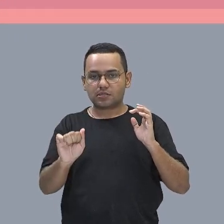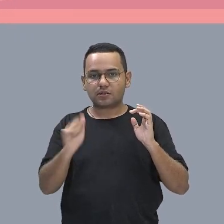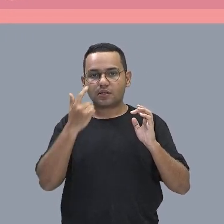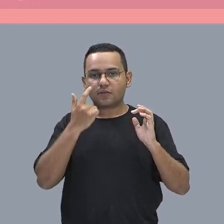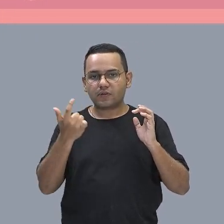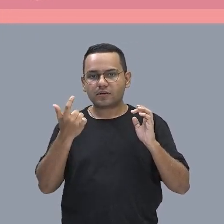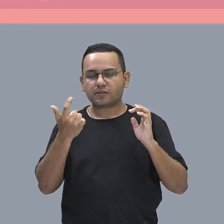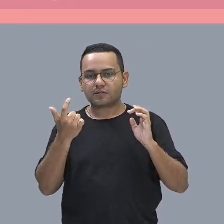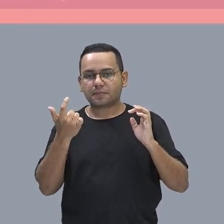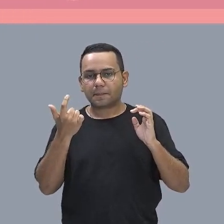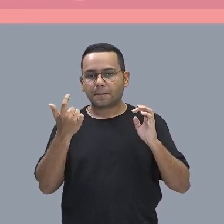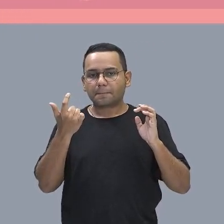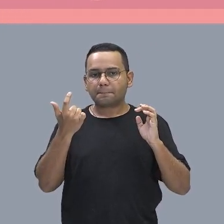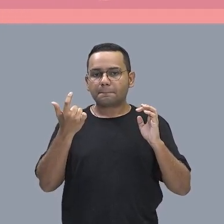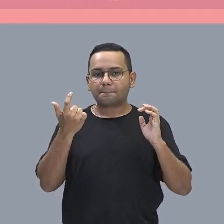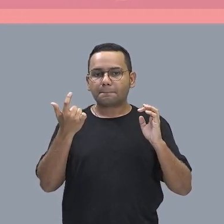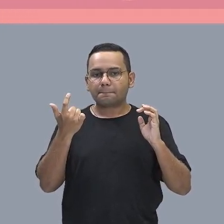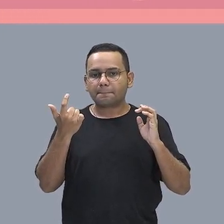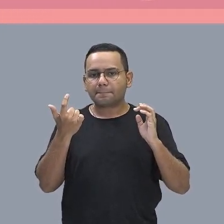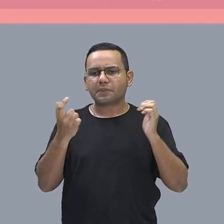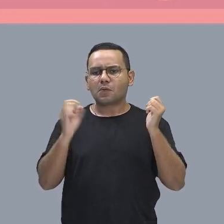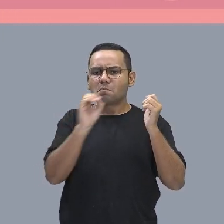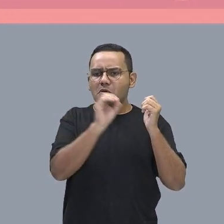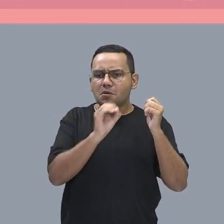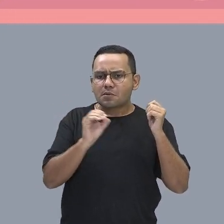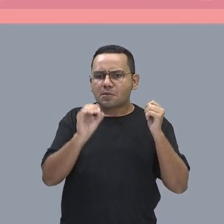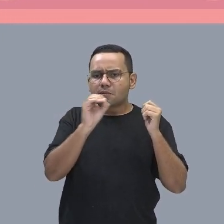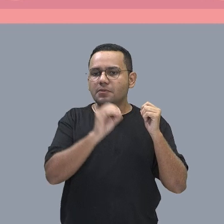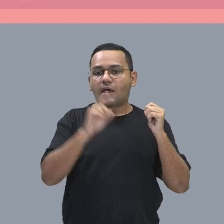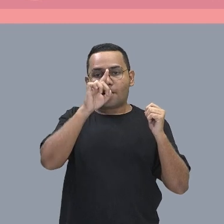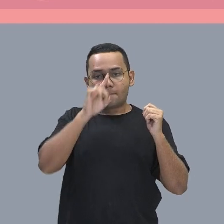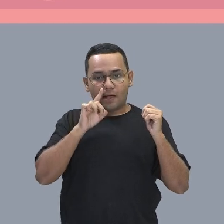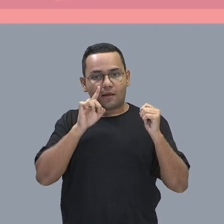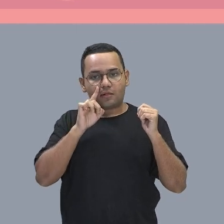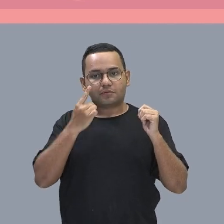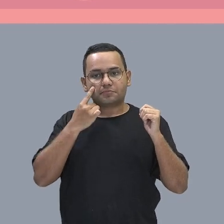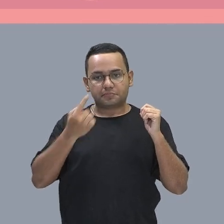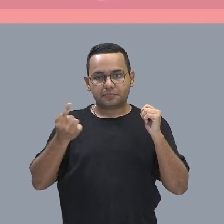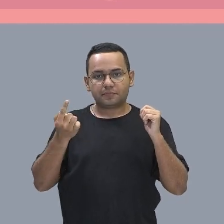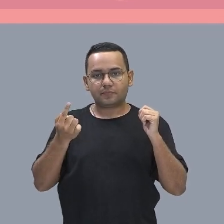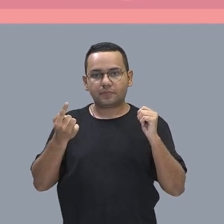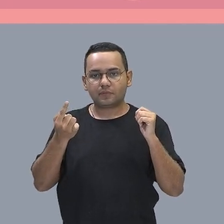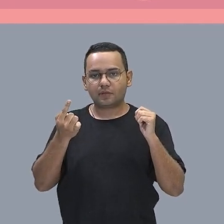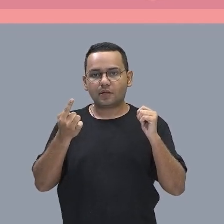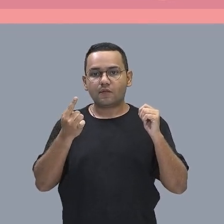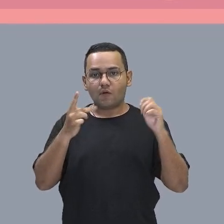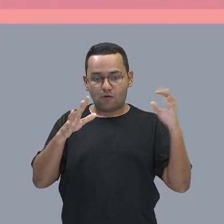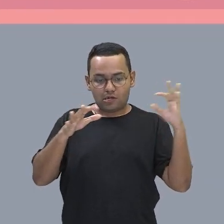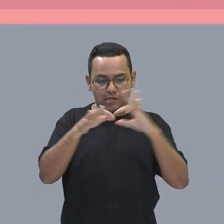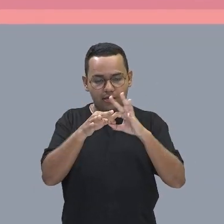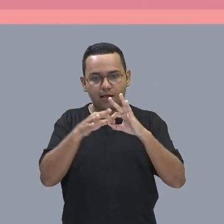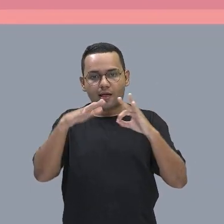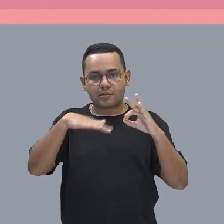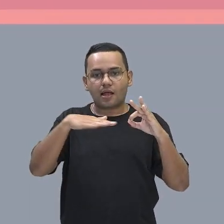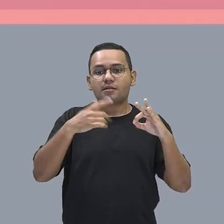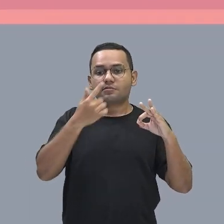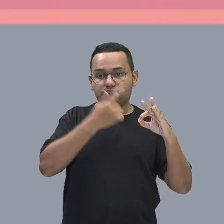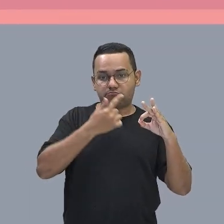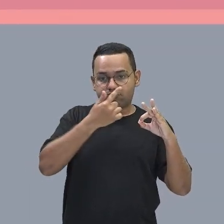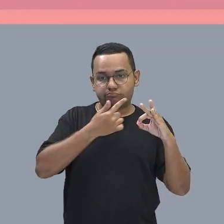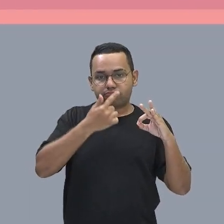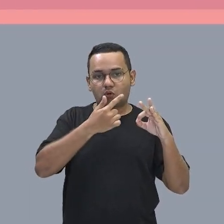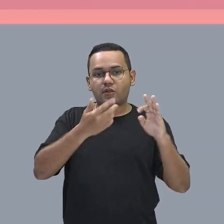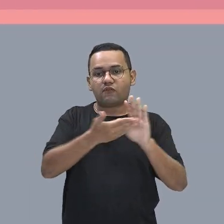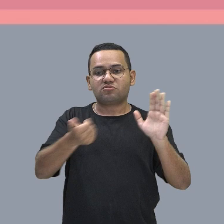aí por essas bolas amarelas. Essas bolinhas amarelas se ligam nas moléculas de glicose e vão retirar